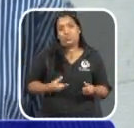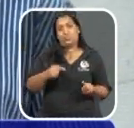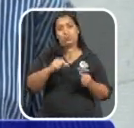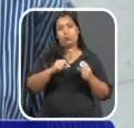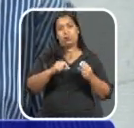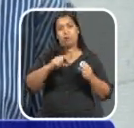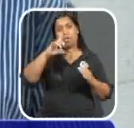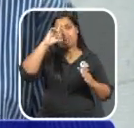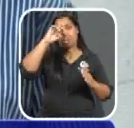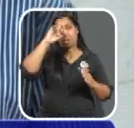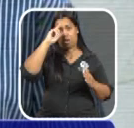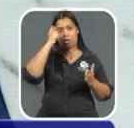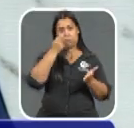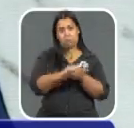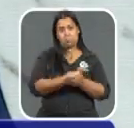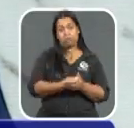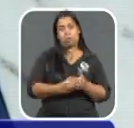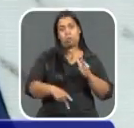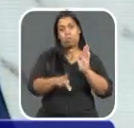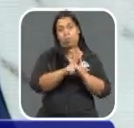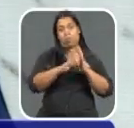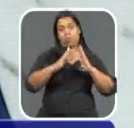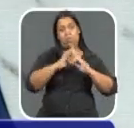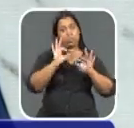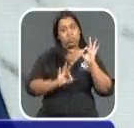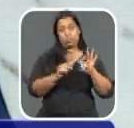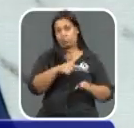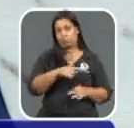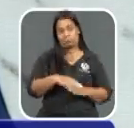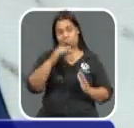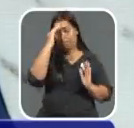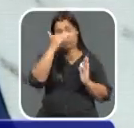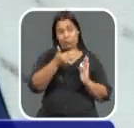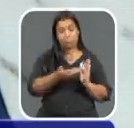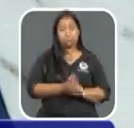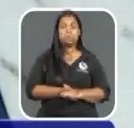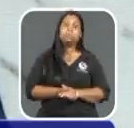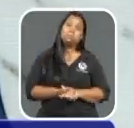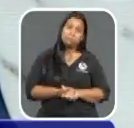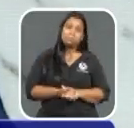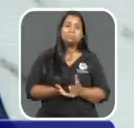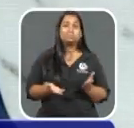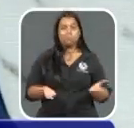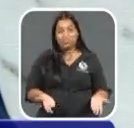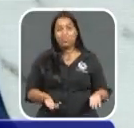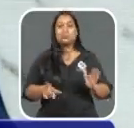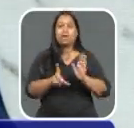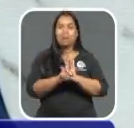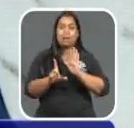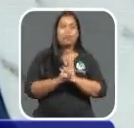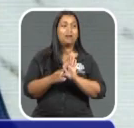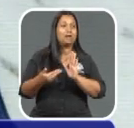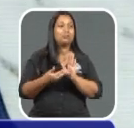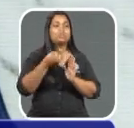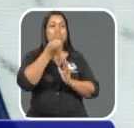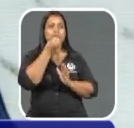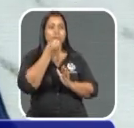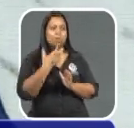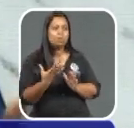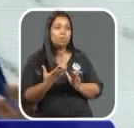Tribunal de Justiça de São Paulo. Mas, em alguns casos, acaba leis como essa, por exemplo, que são